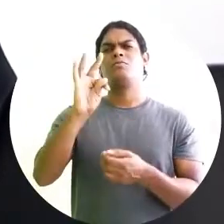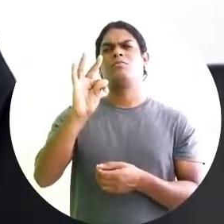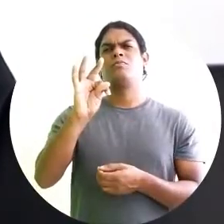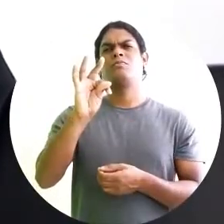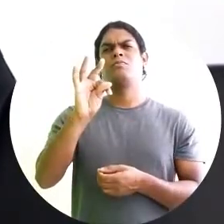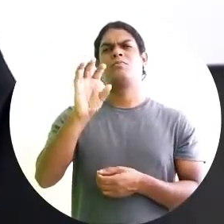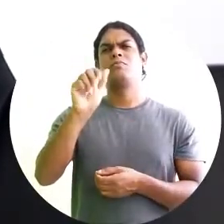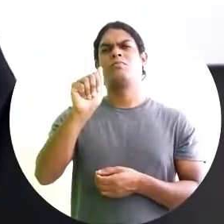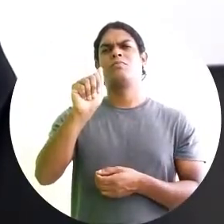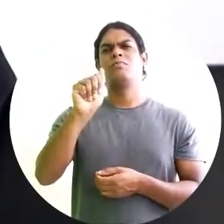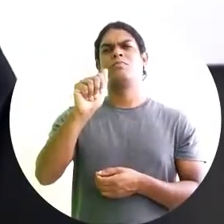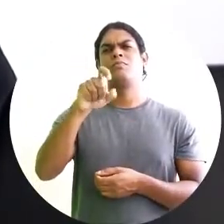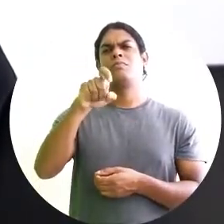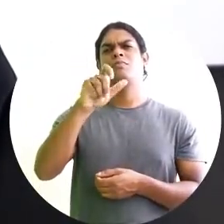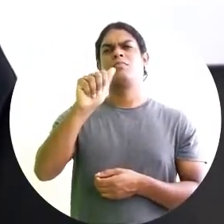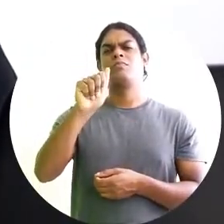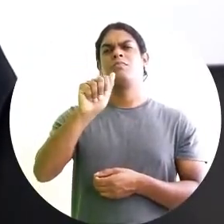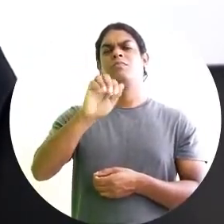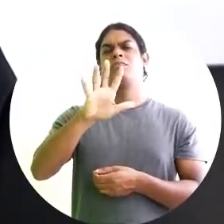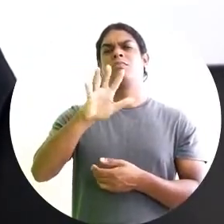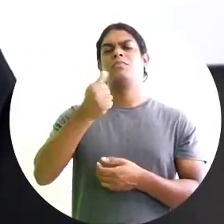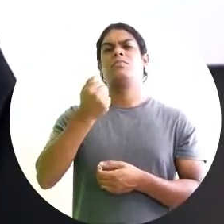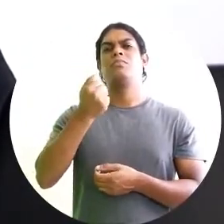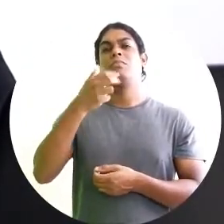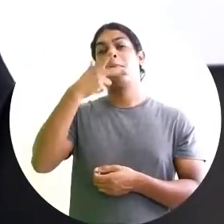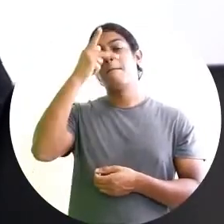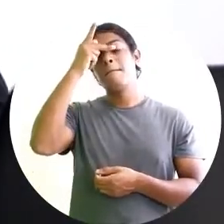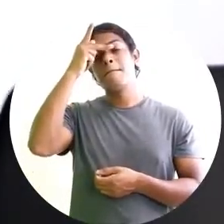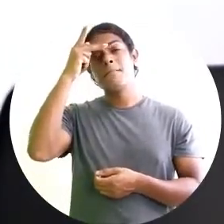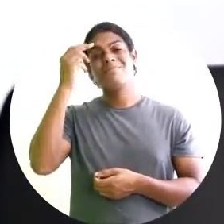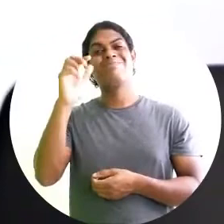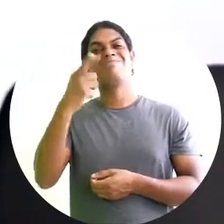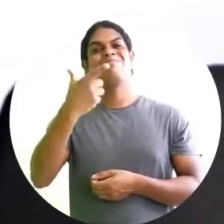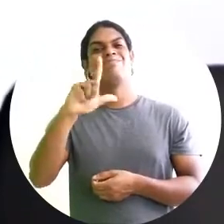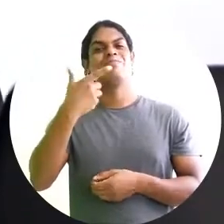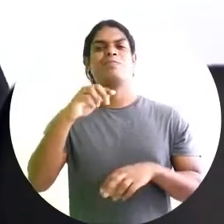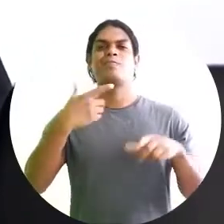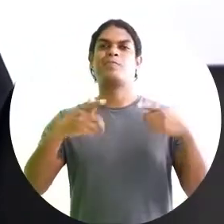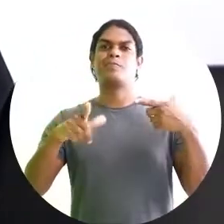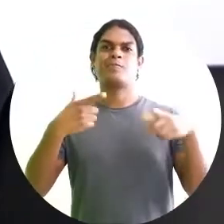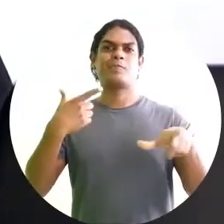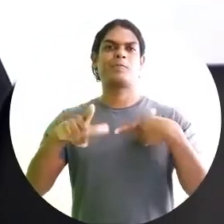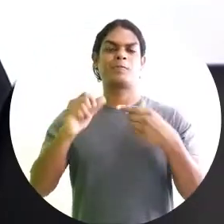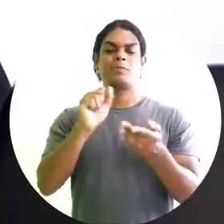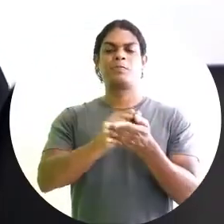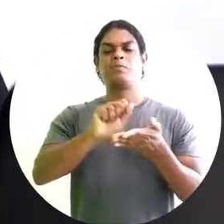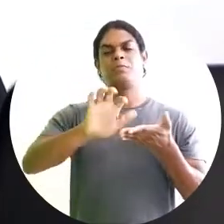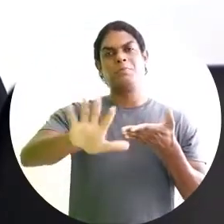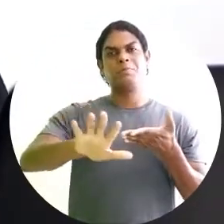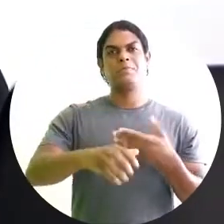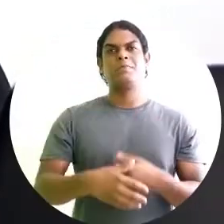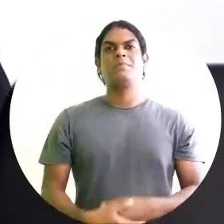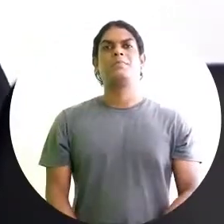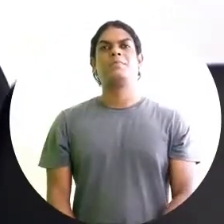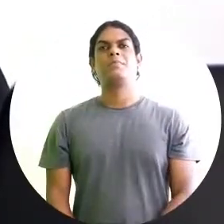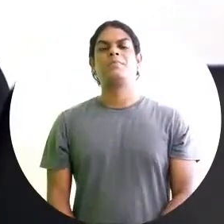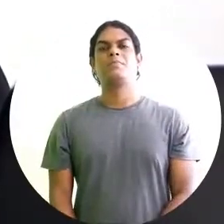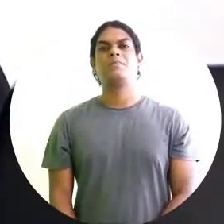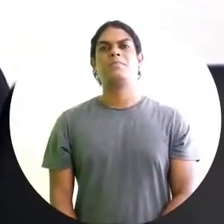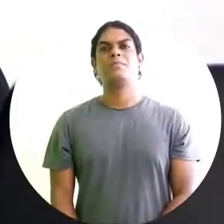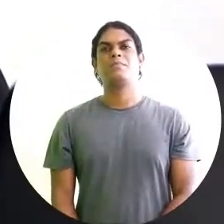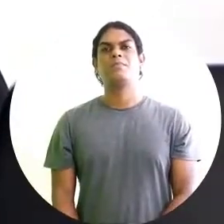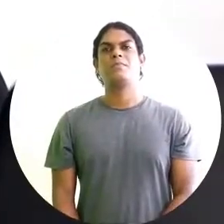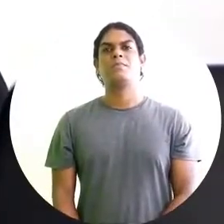a taxa de desemprego? Fator fundamental para você conhecer e ter noção numa discussão ou numa análise no seu